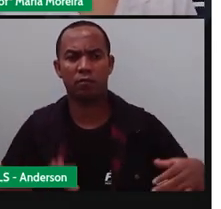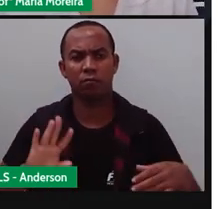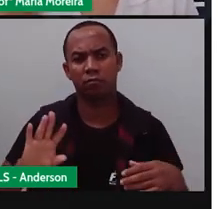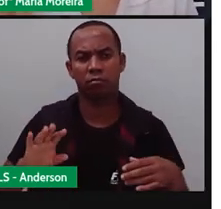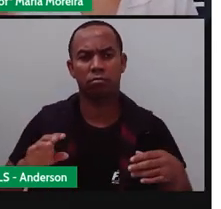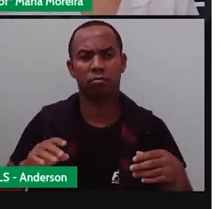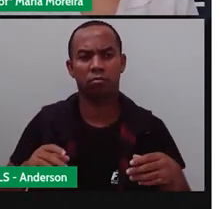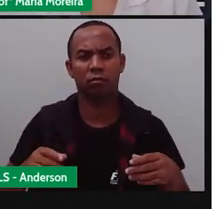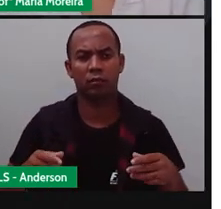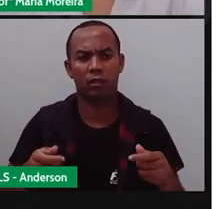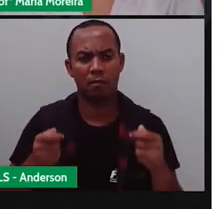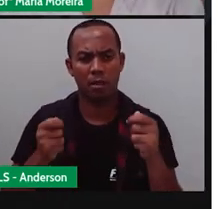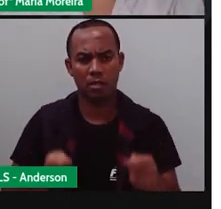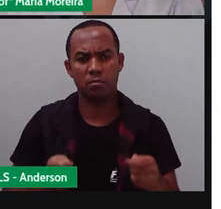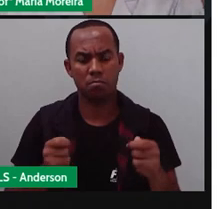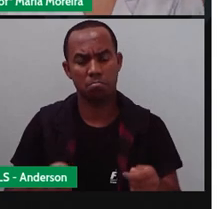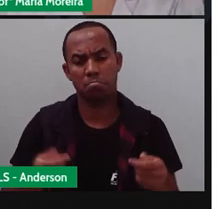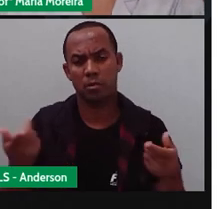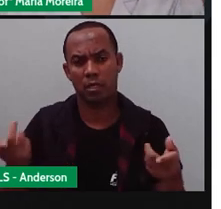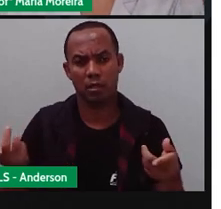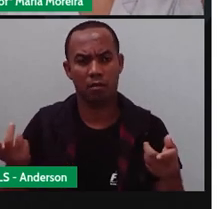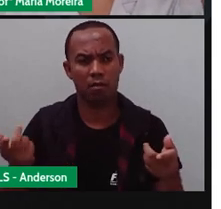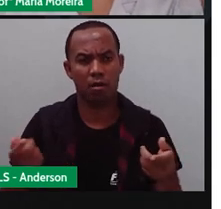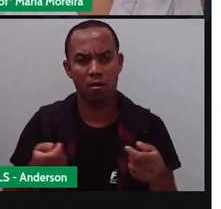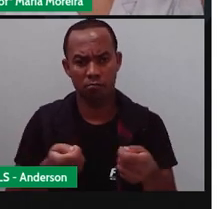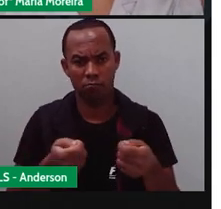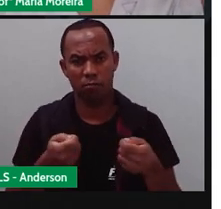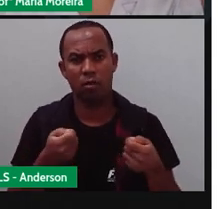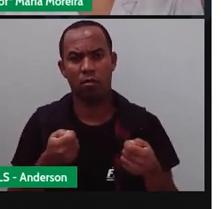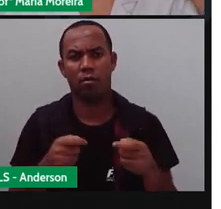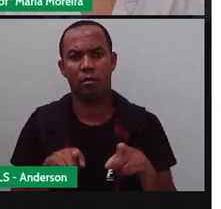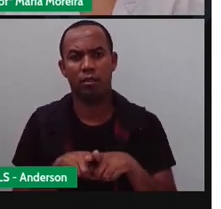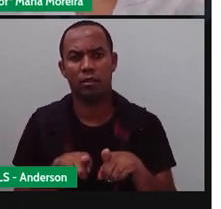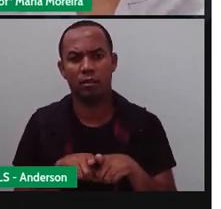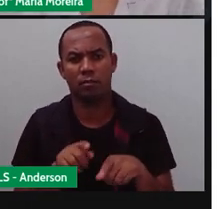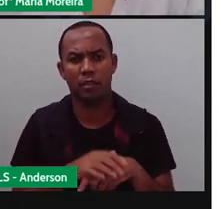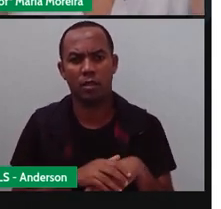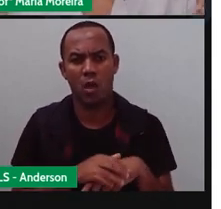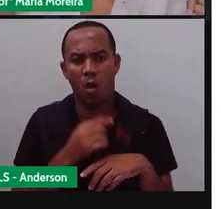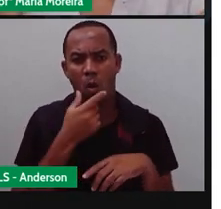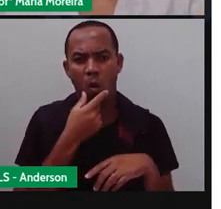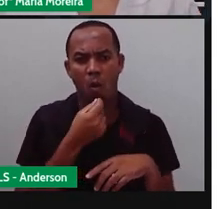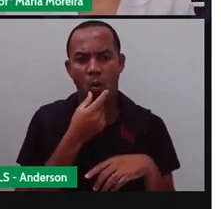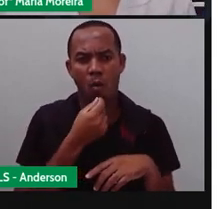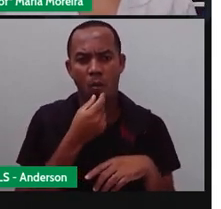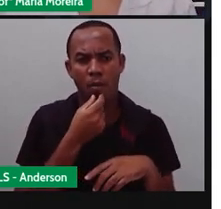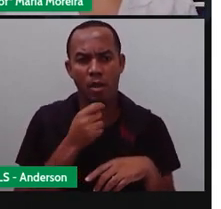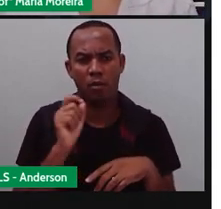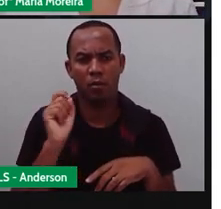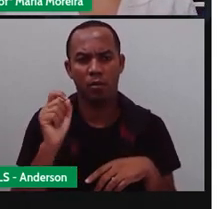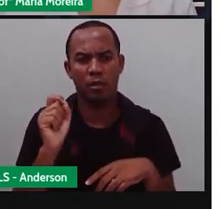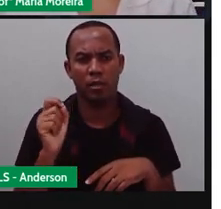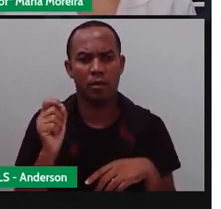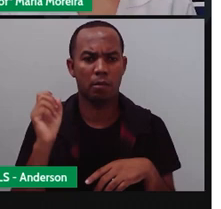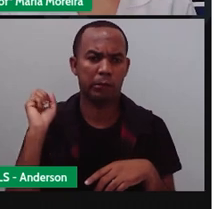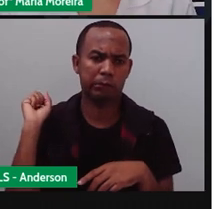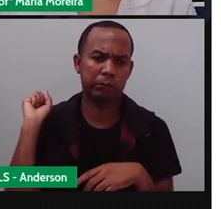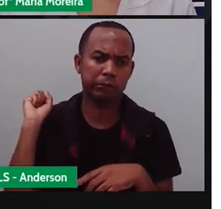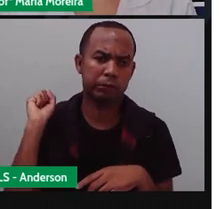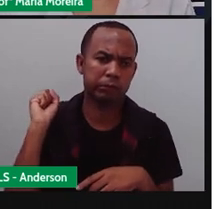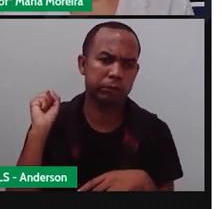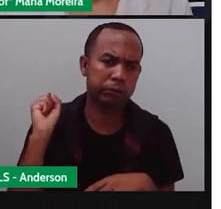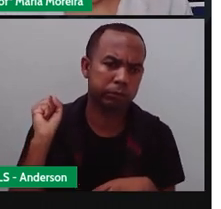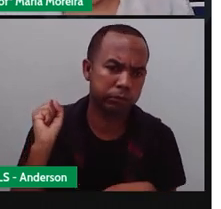teve o período né antes ainda de se domesticar e os animais ou de um homem mesmo ele puxava né